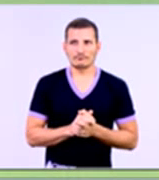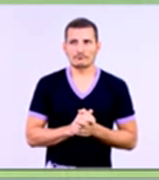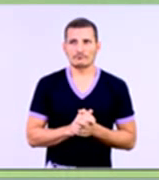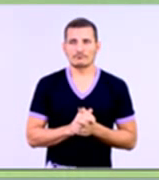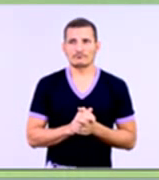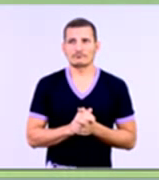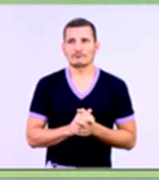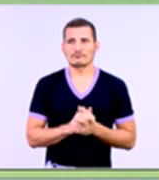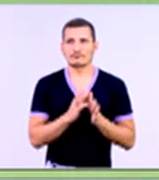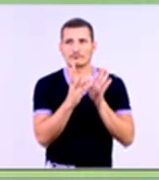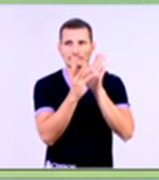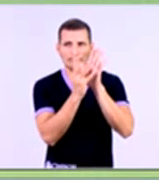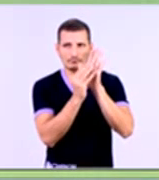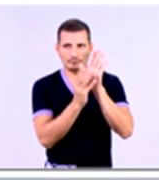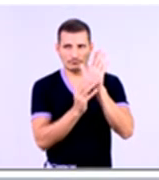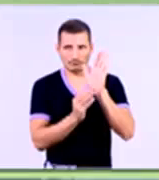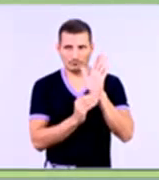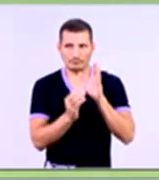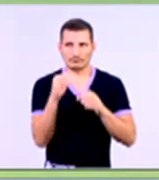conteúdo interno.